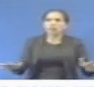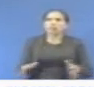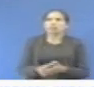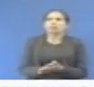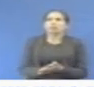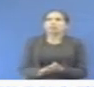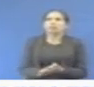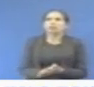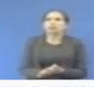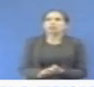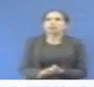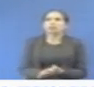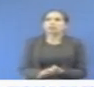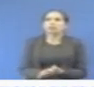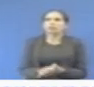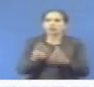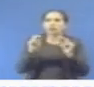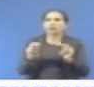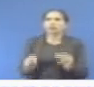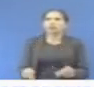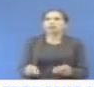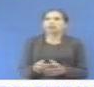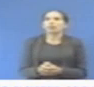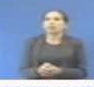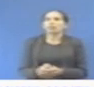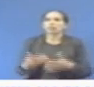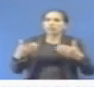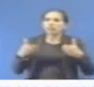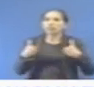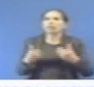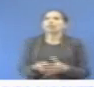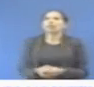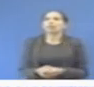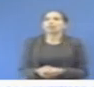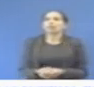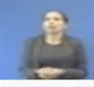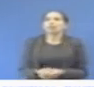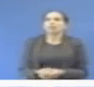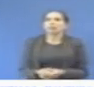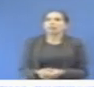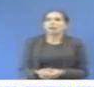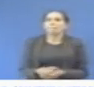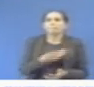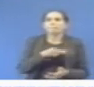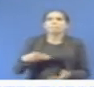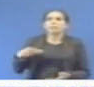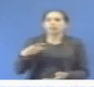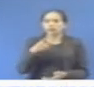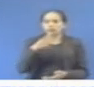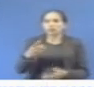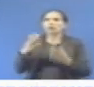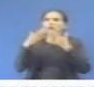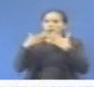hakono necessidade no bem que madre seria madre Guilhermina Marçal